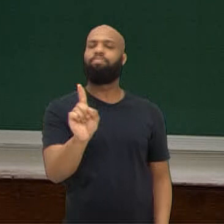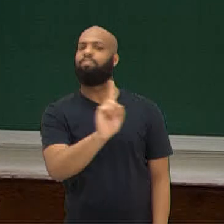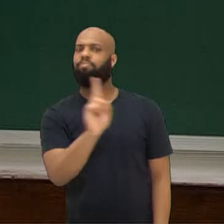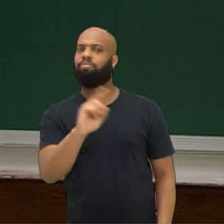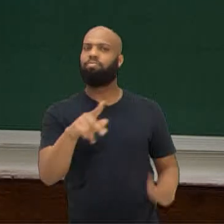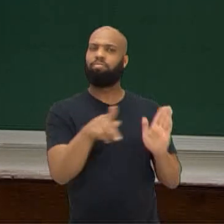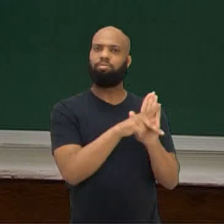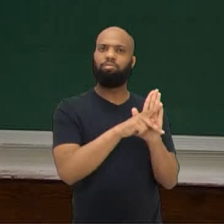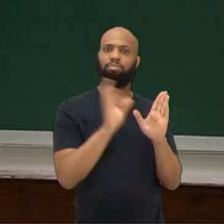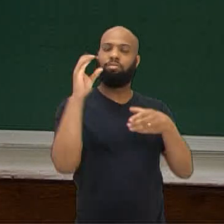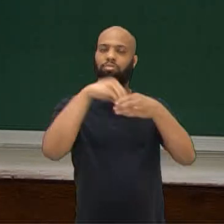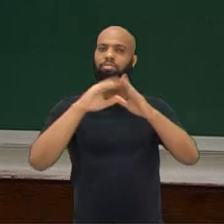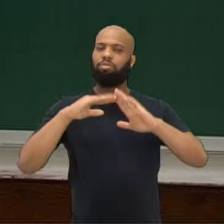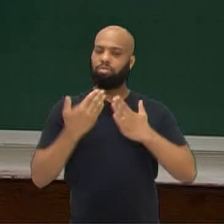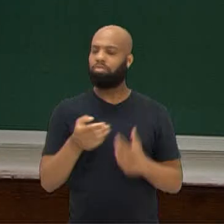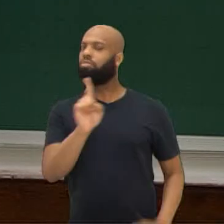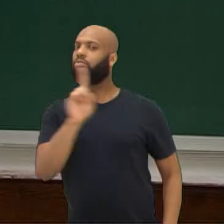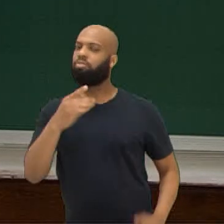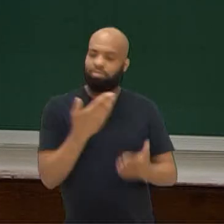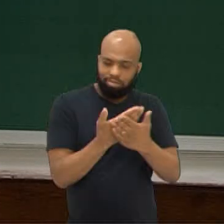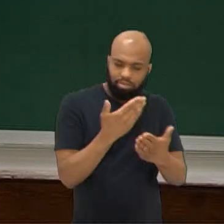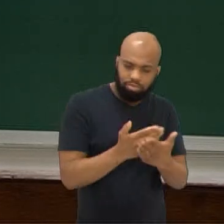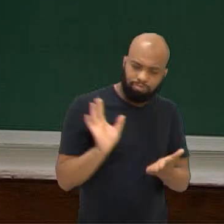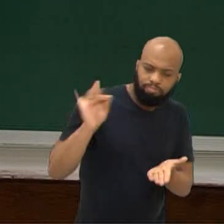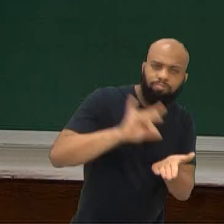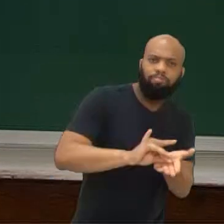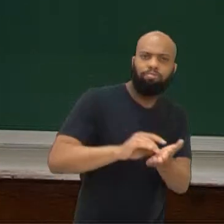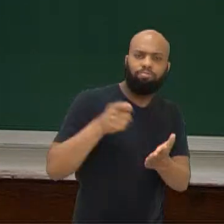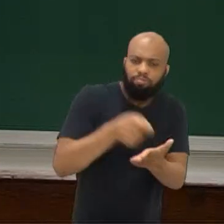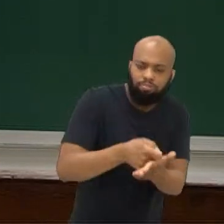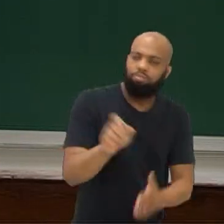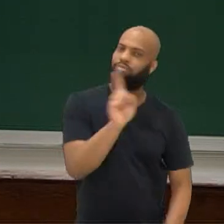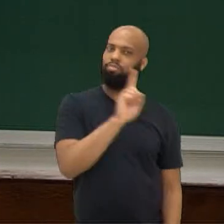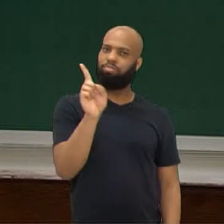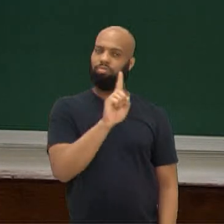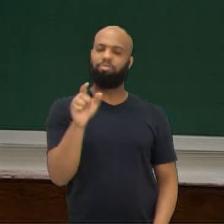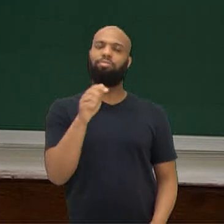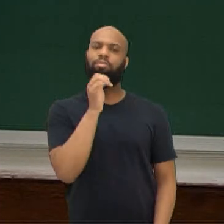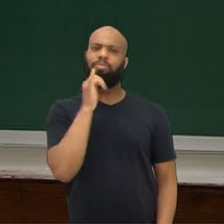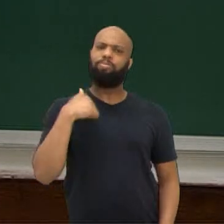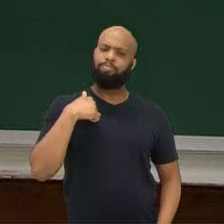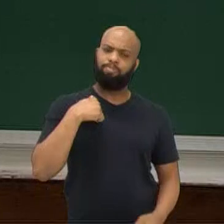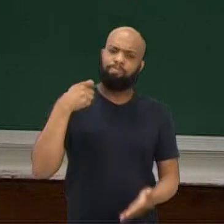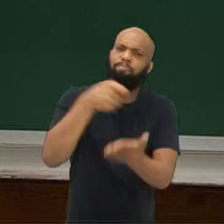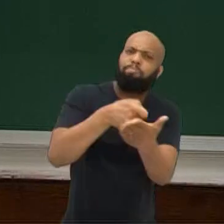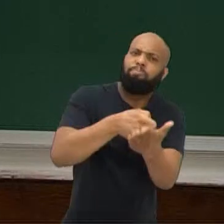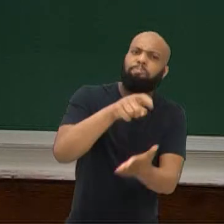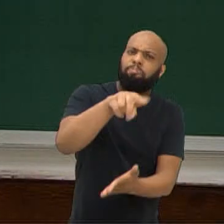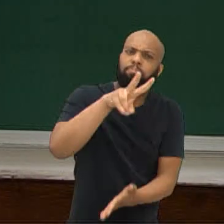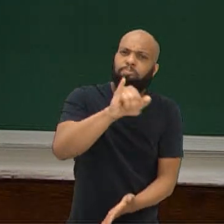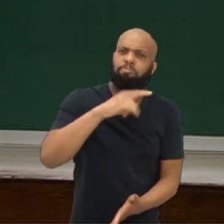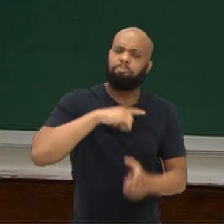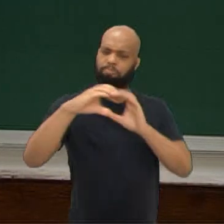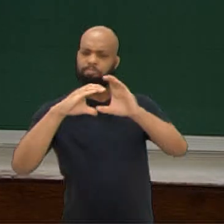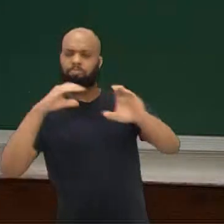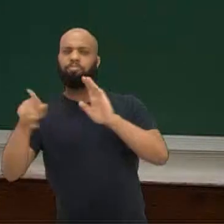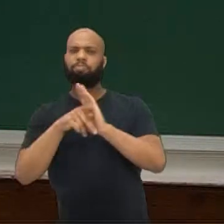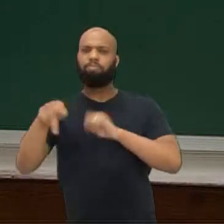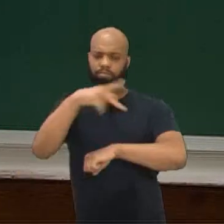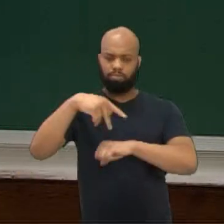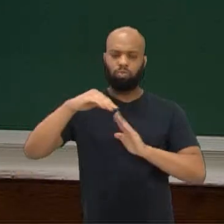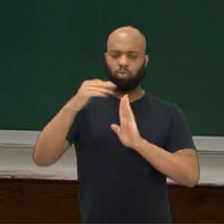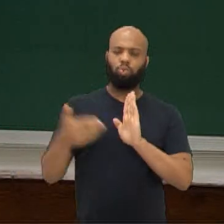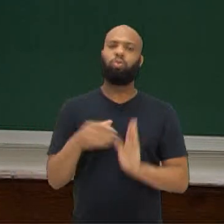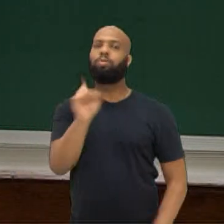no contexto da escola, de estudos, ou não se pode impor uma língua como finalidade comunicativa para uma nação